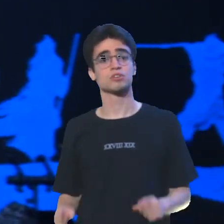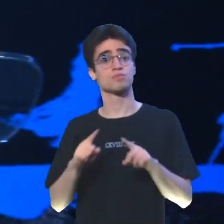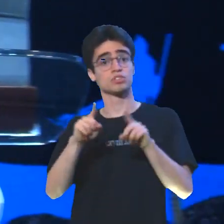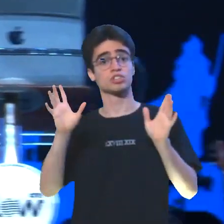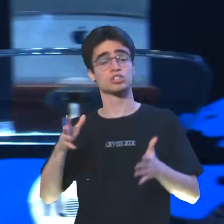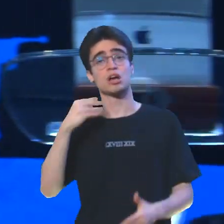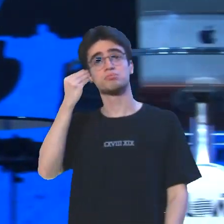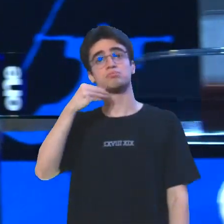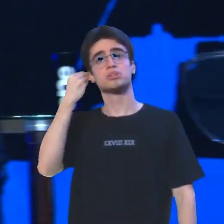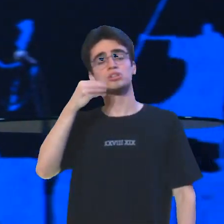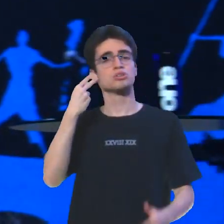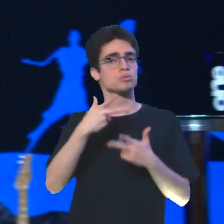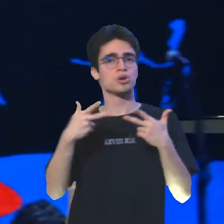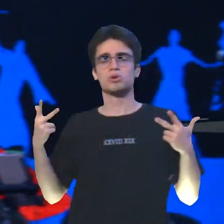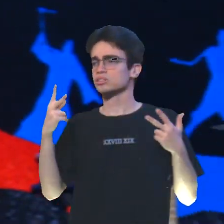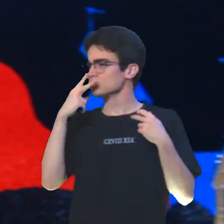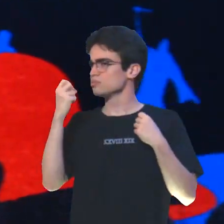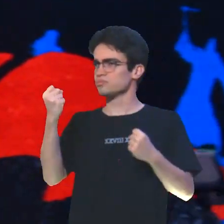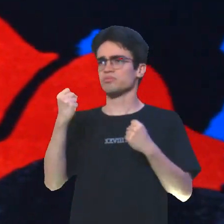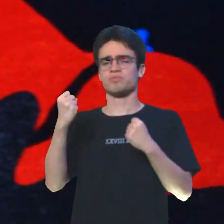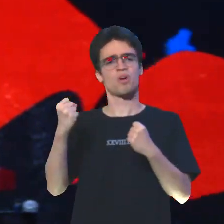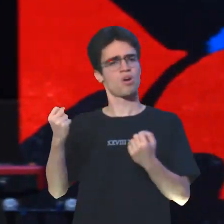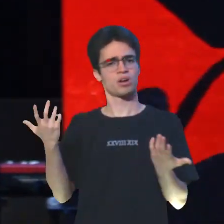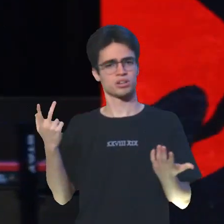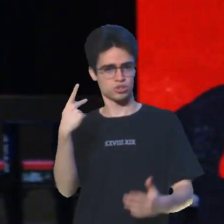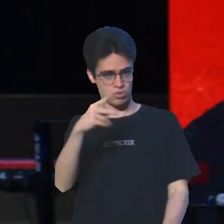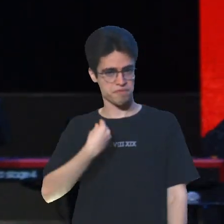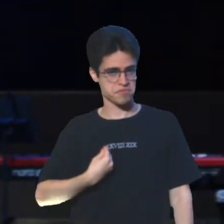já viveu algo tão radical na sua vida.